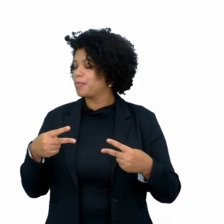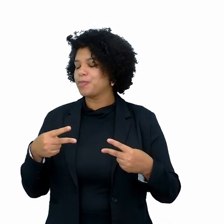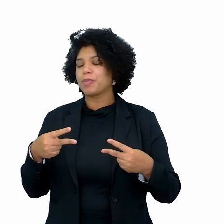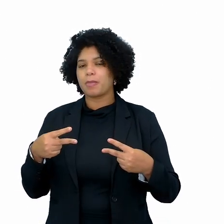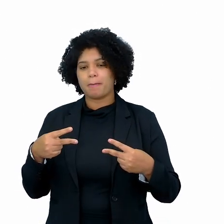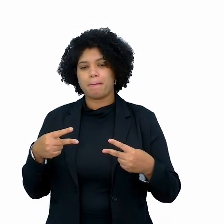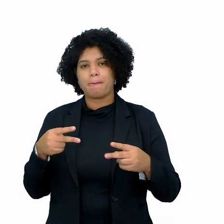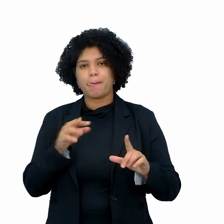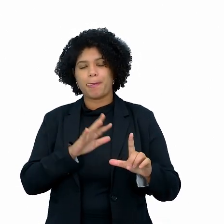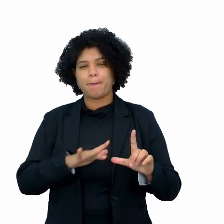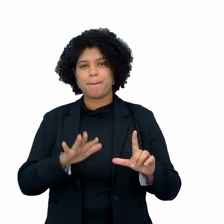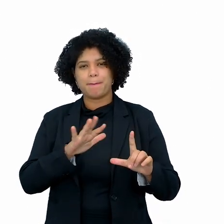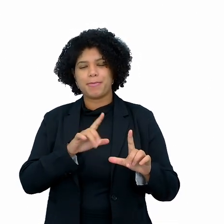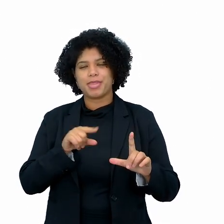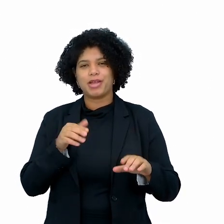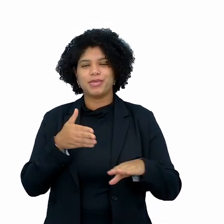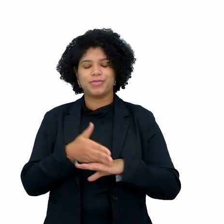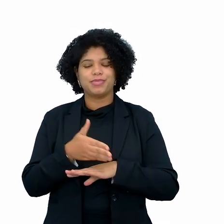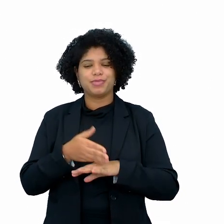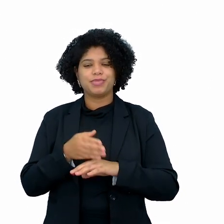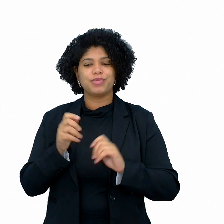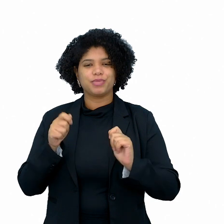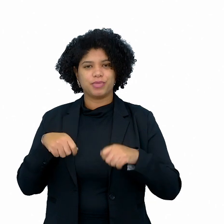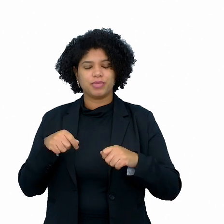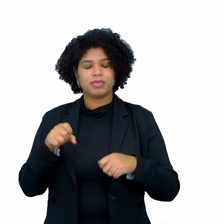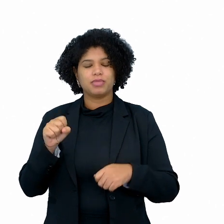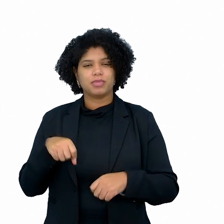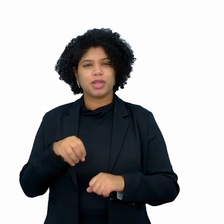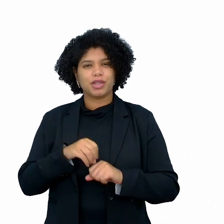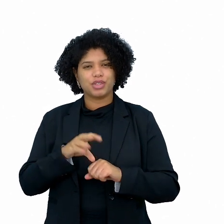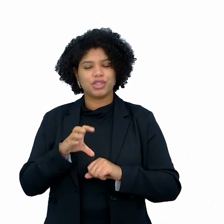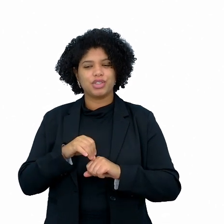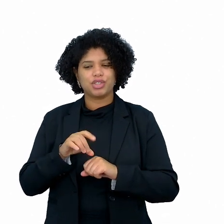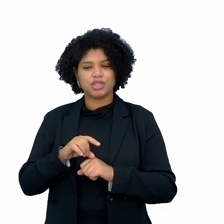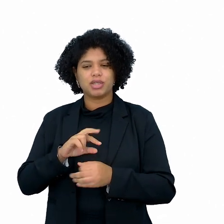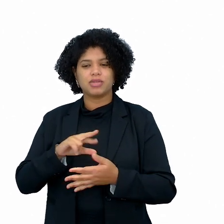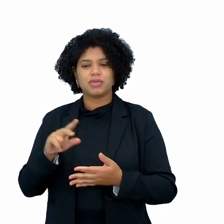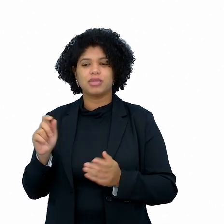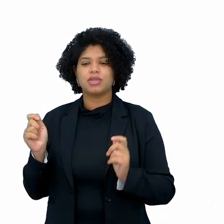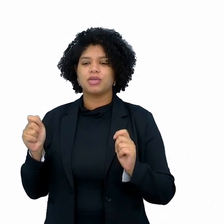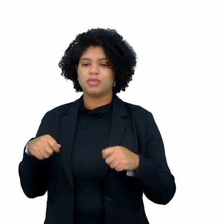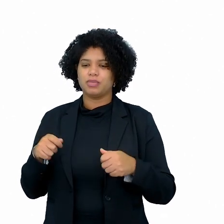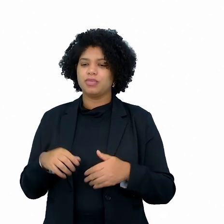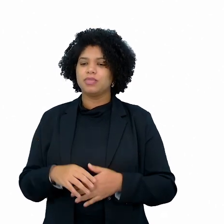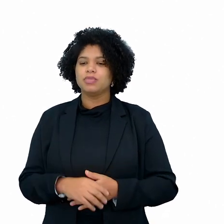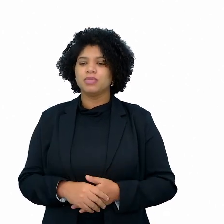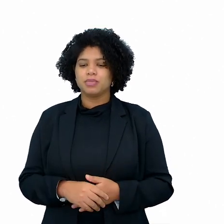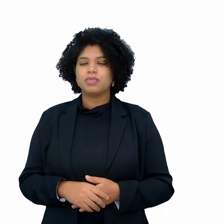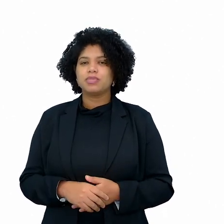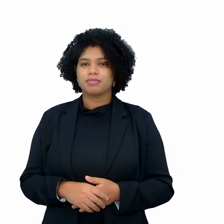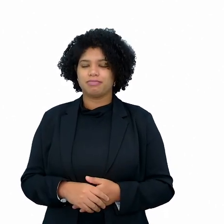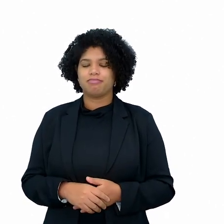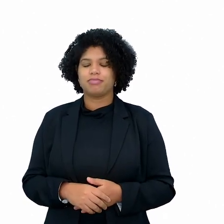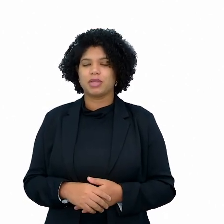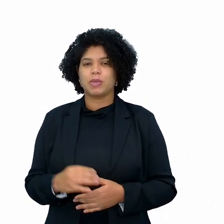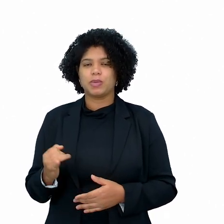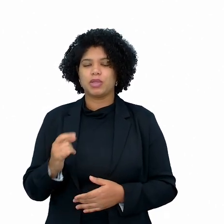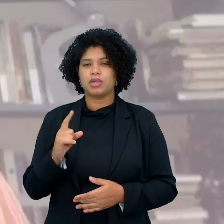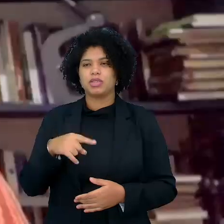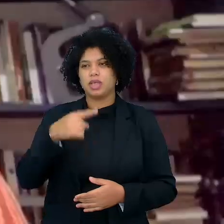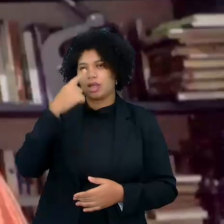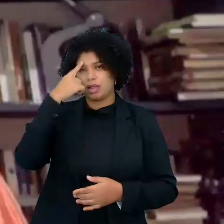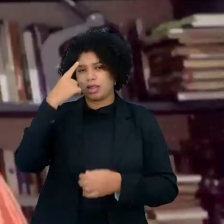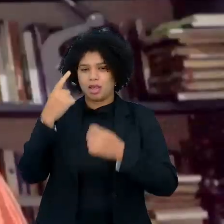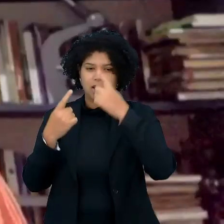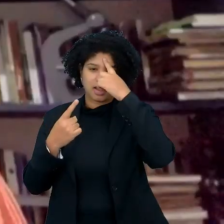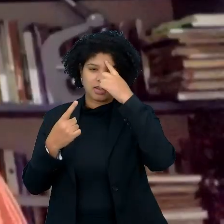aí, acessem ele, né, sugiram situações lá, ali também, que esse compartilhamento de ideias nos